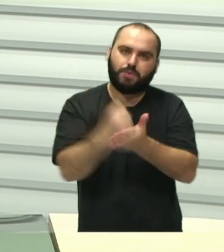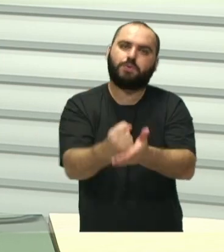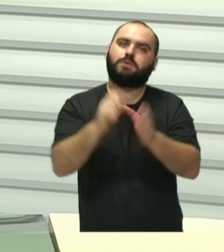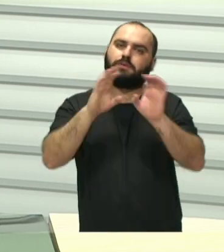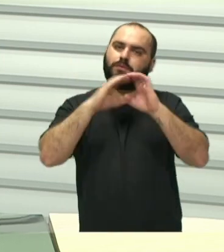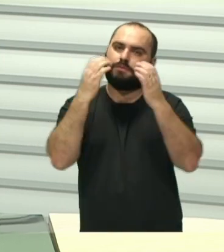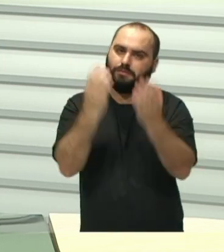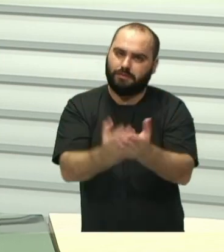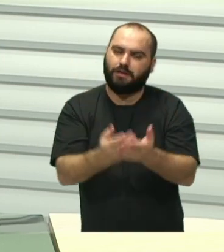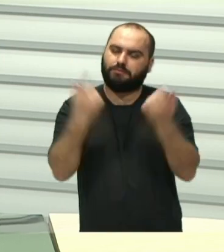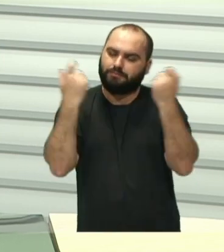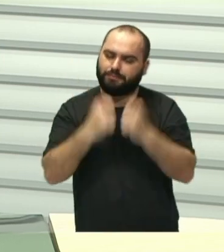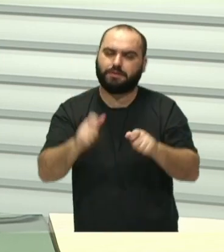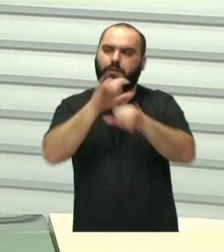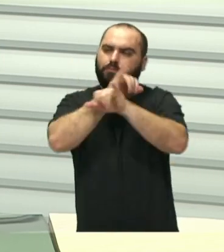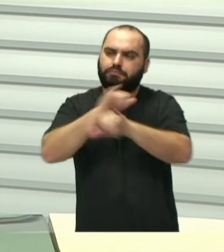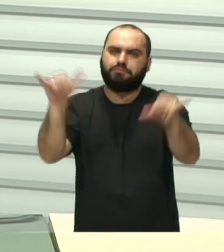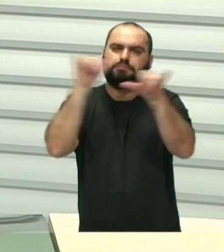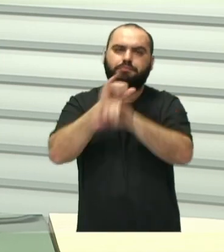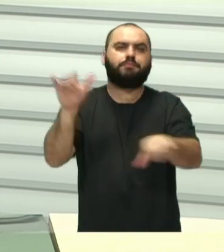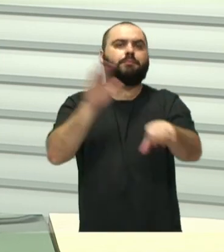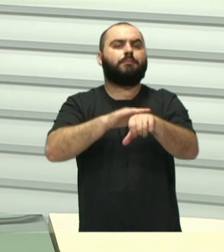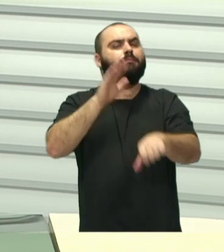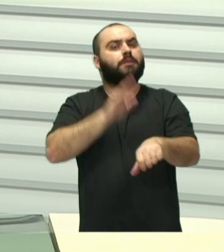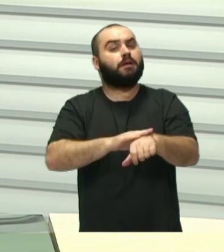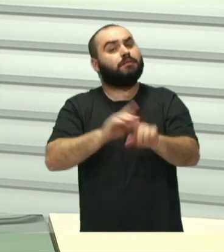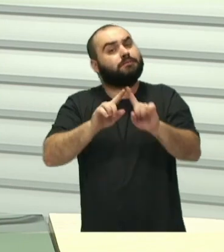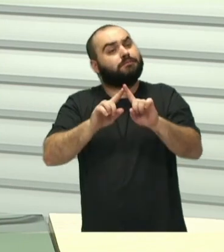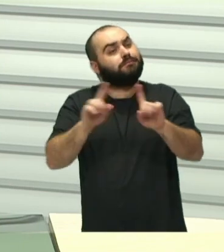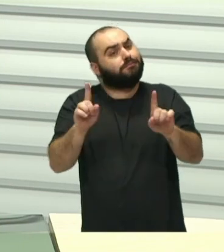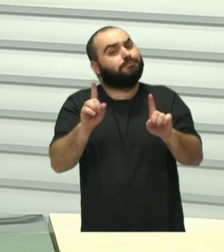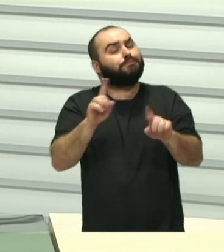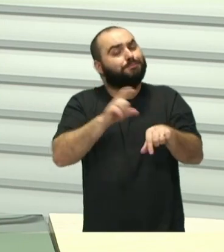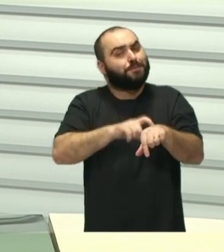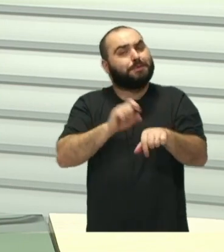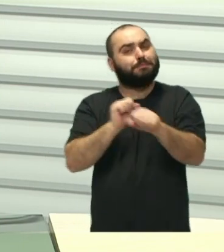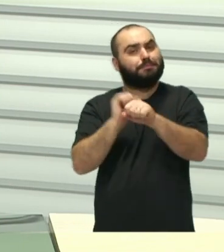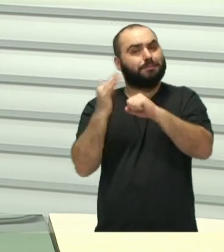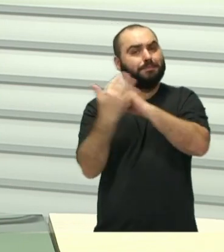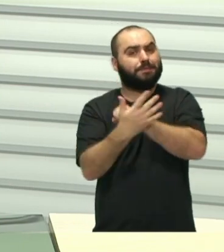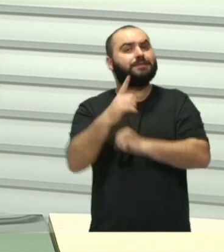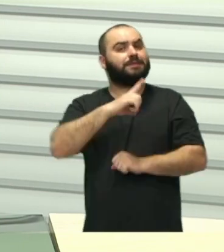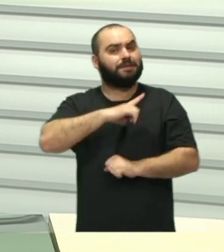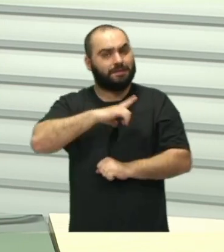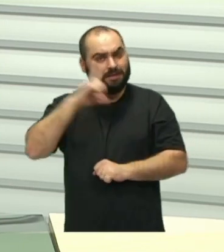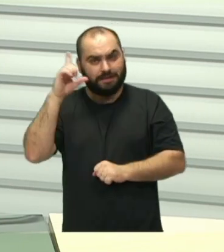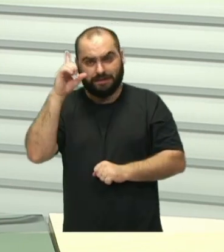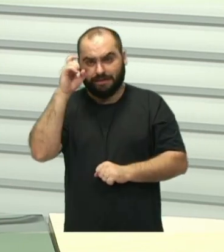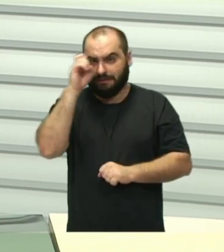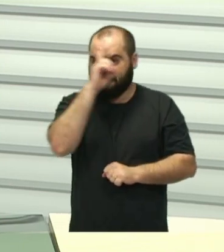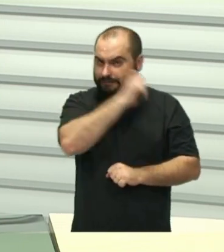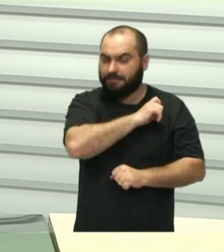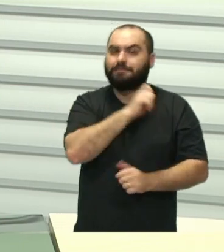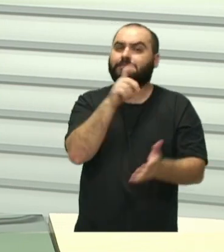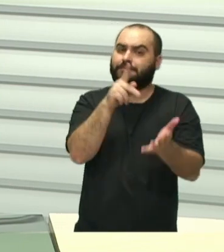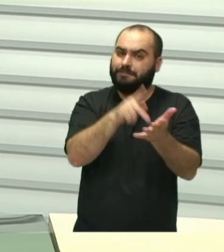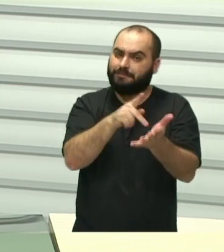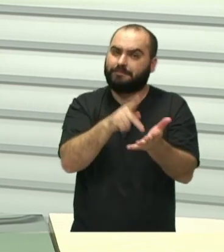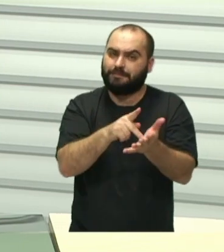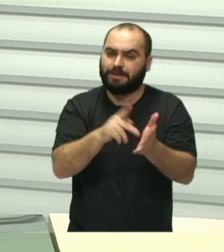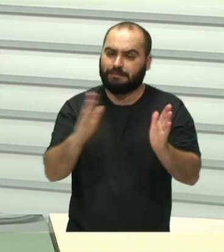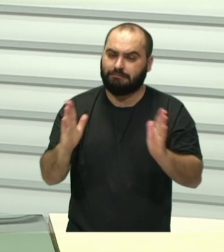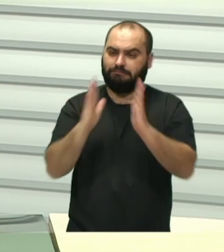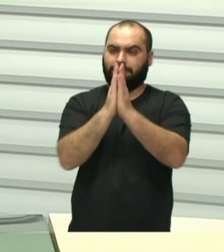devemos divulgar mais e vamos fazer mais campanhas mas surgiu no meio da pandemia né que era a gente tinha essa dificuldade de pessoalmente se encontrar